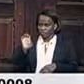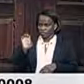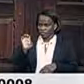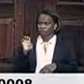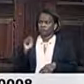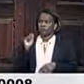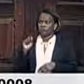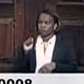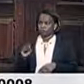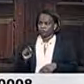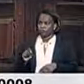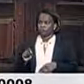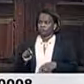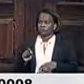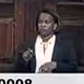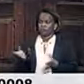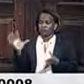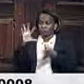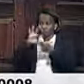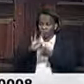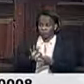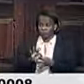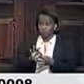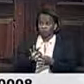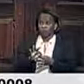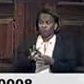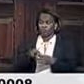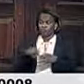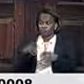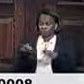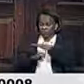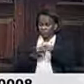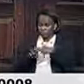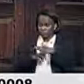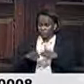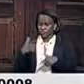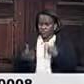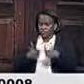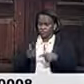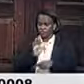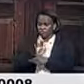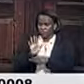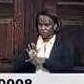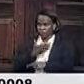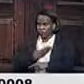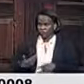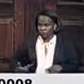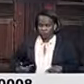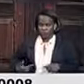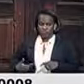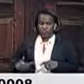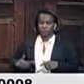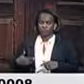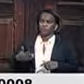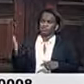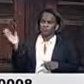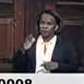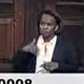e que, numa aliança com as concessionárias de serviço público, vinha ou